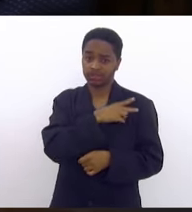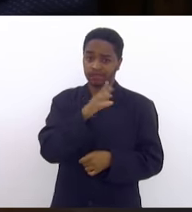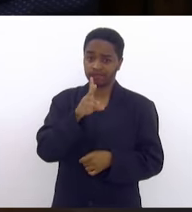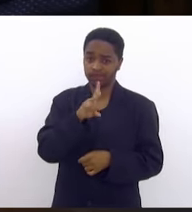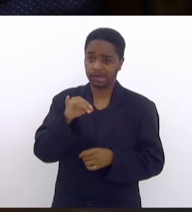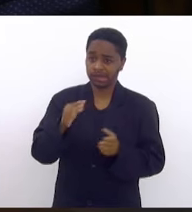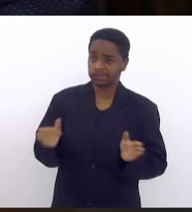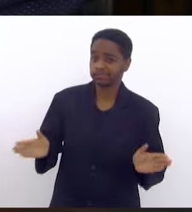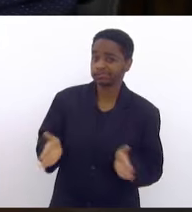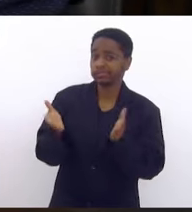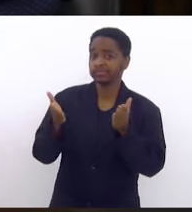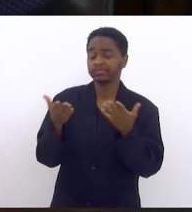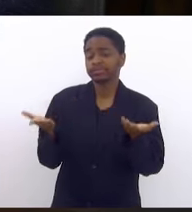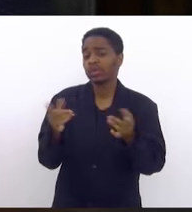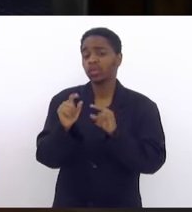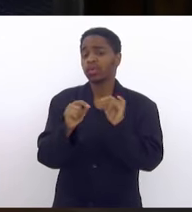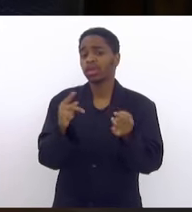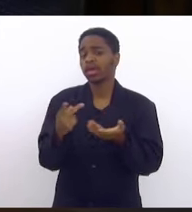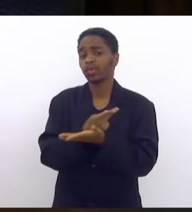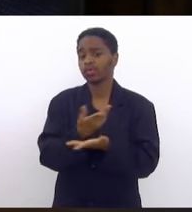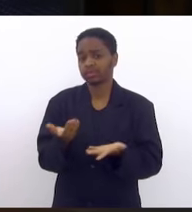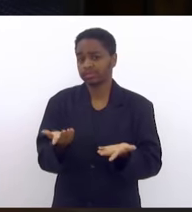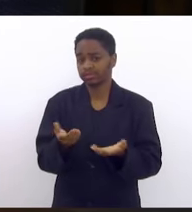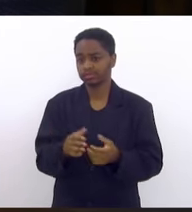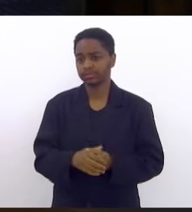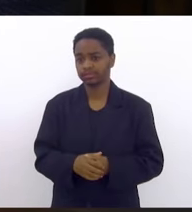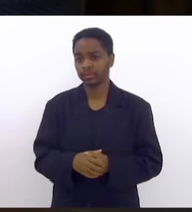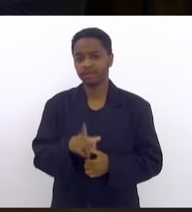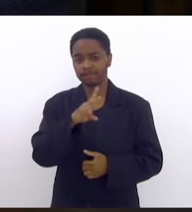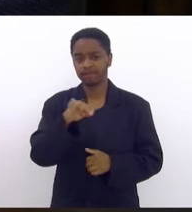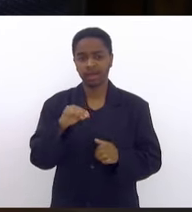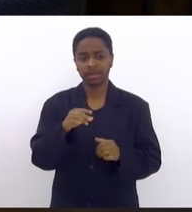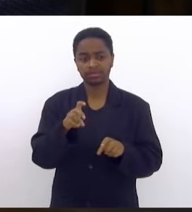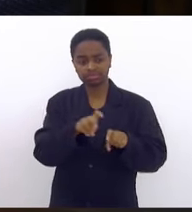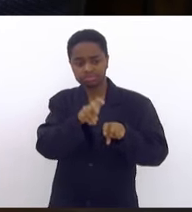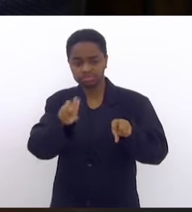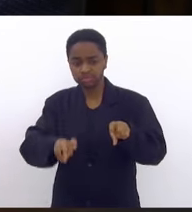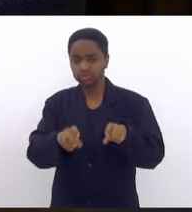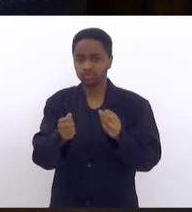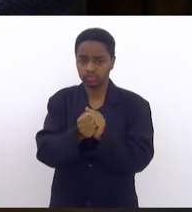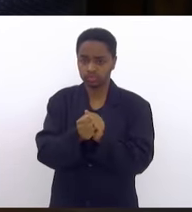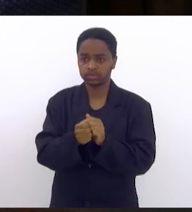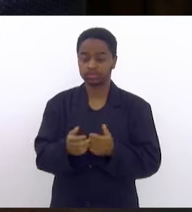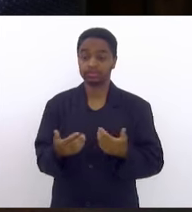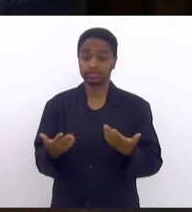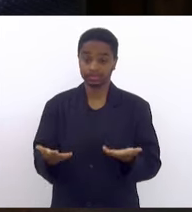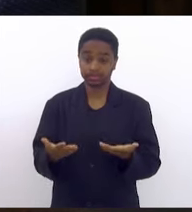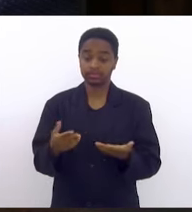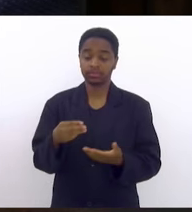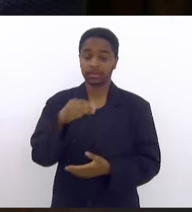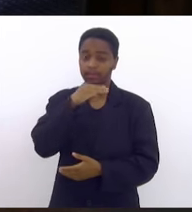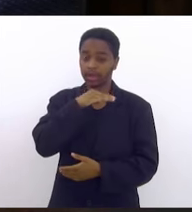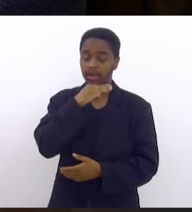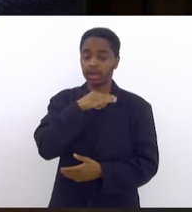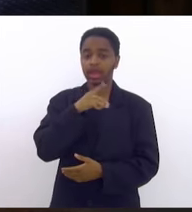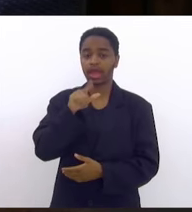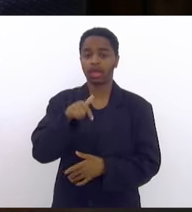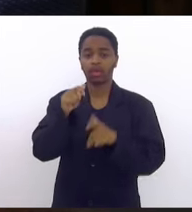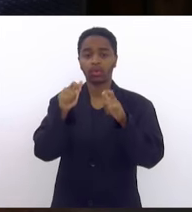que está acontecendo, cara? Você está me aprontando? Ele vai colocar você lá em cima. Então, Mangaratiba, irmãos, é um local,